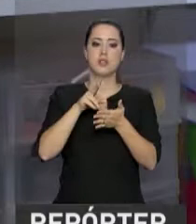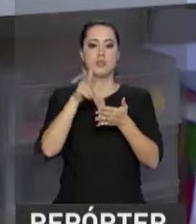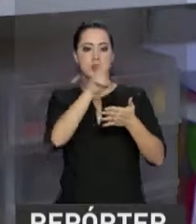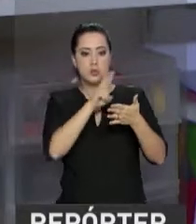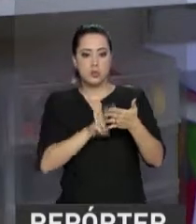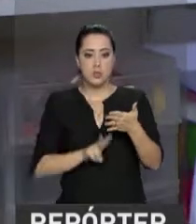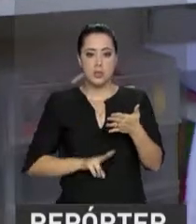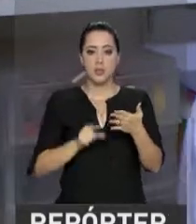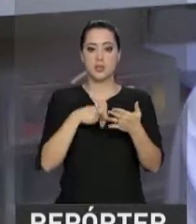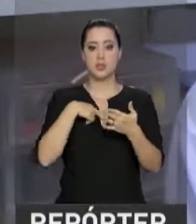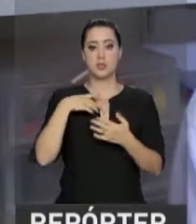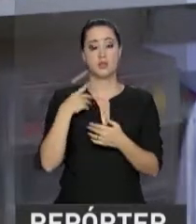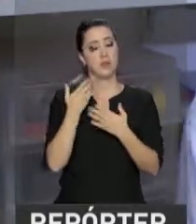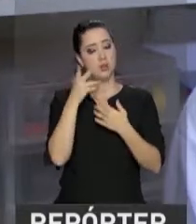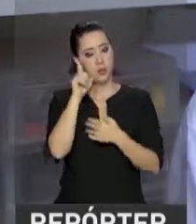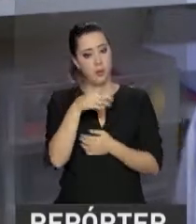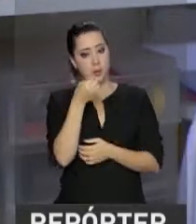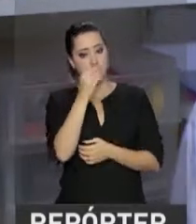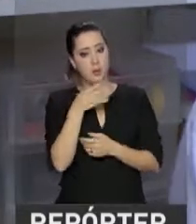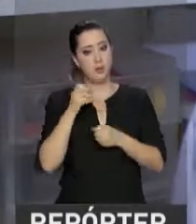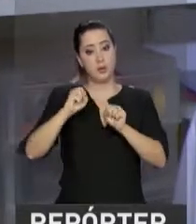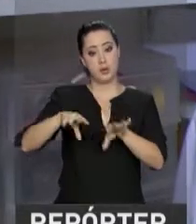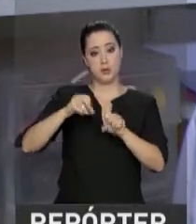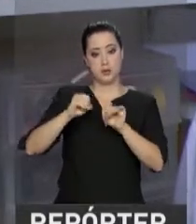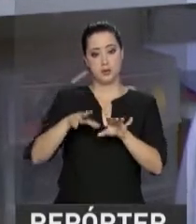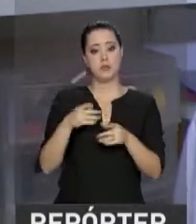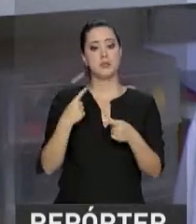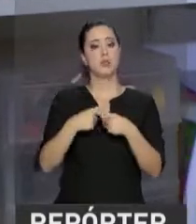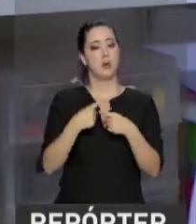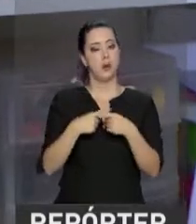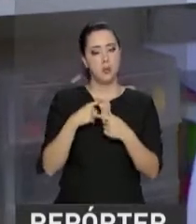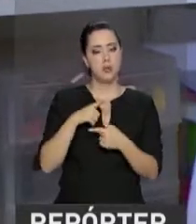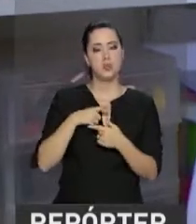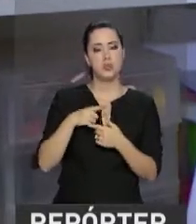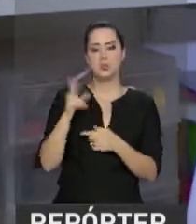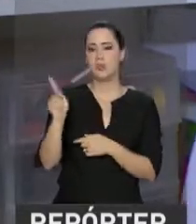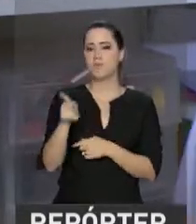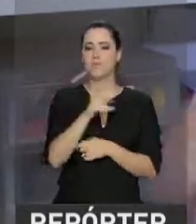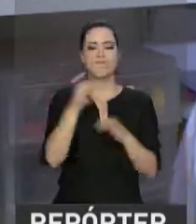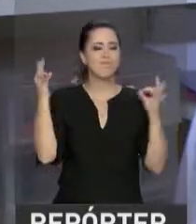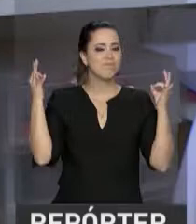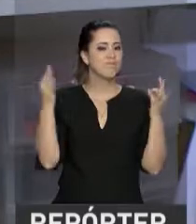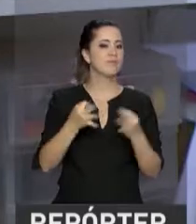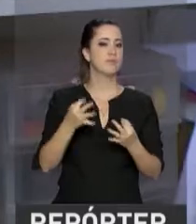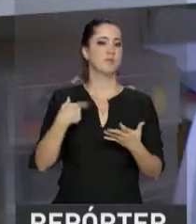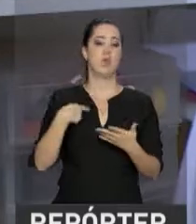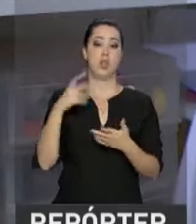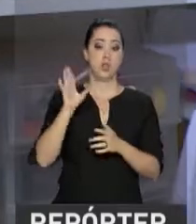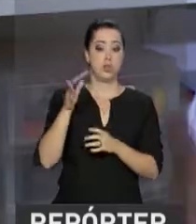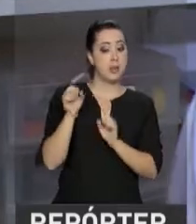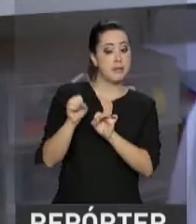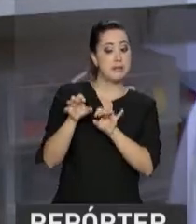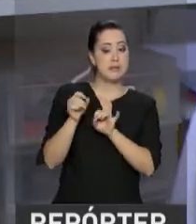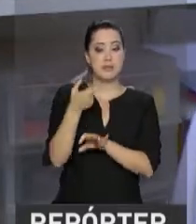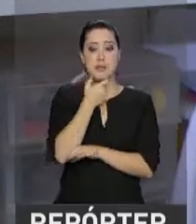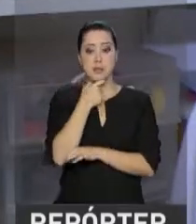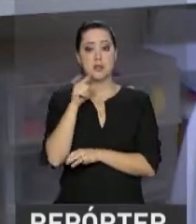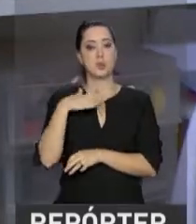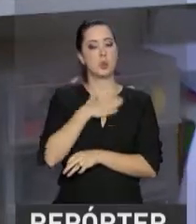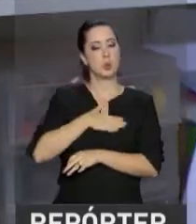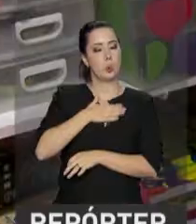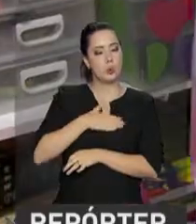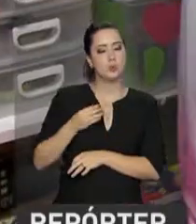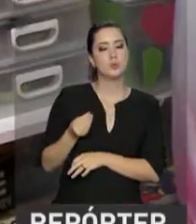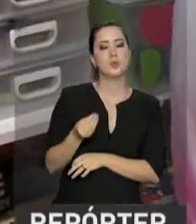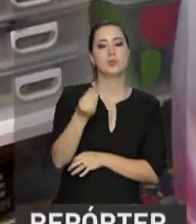e eu quero da aluna inspirada por professores que eu tive que foram ótimos jato dando aula de inglês e eu percebo que é uma coisa que eu gosto